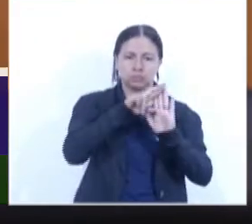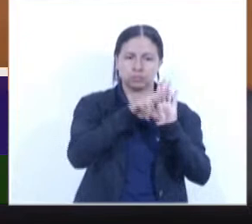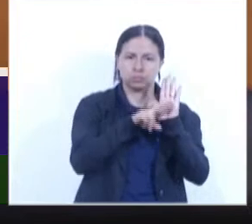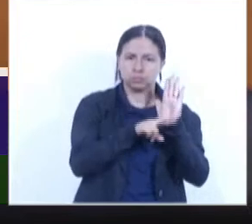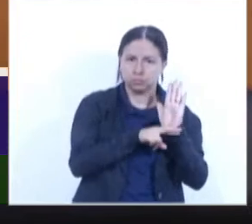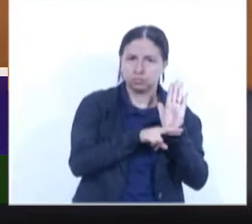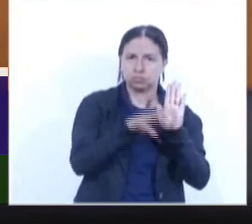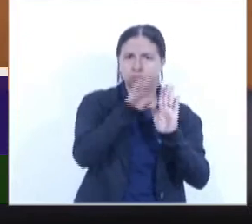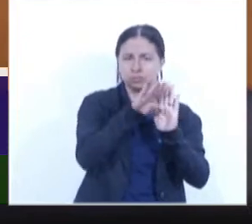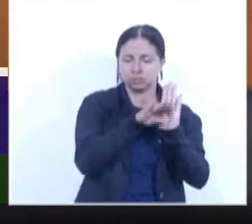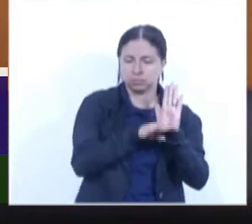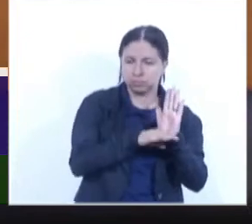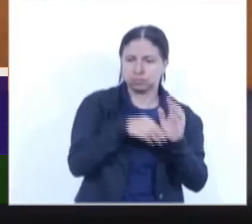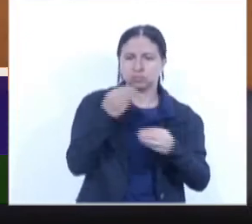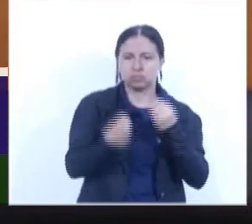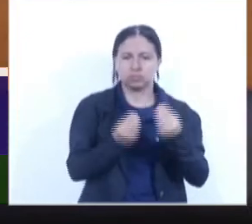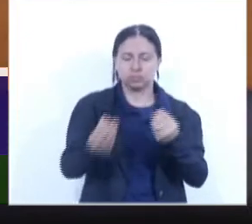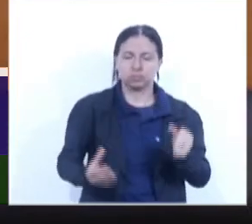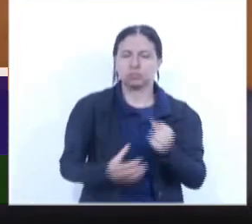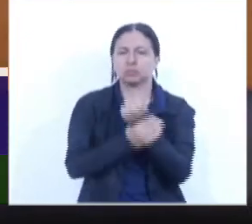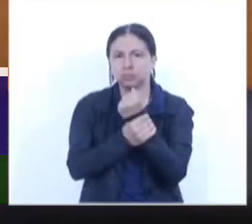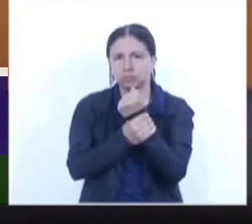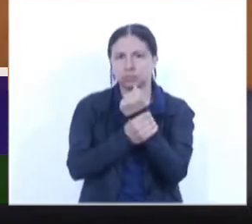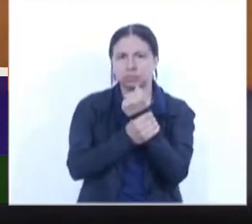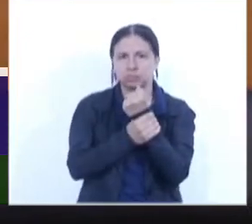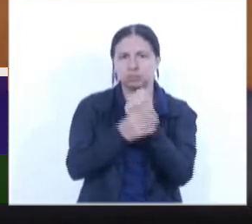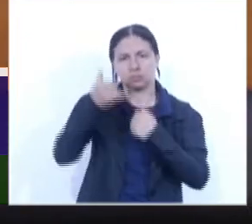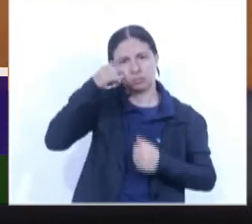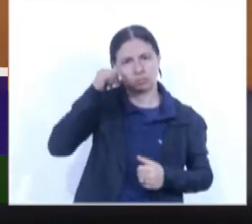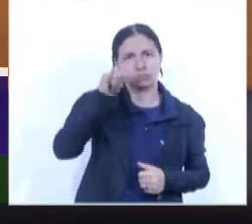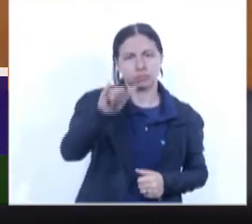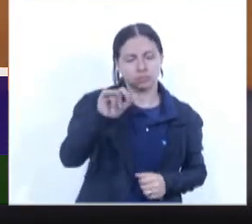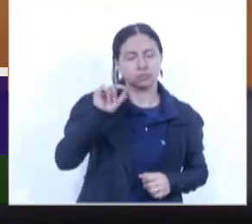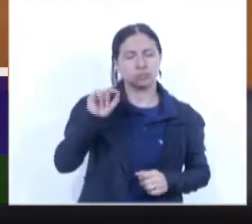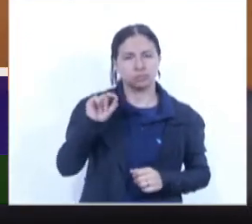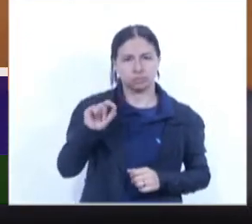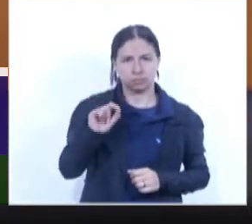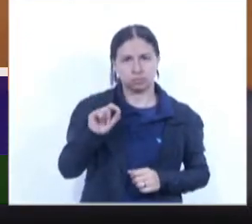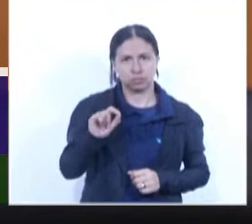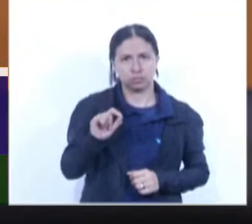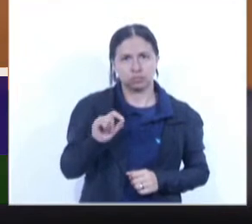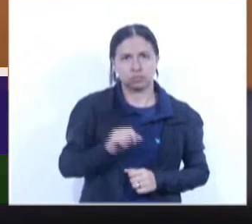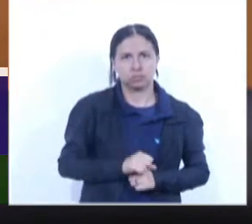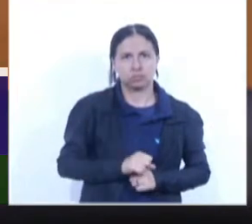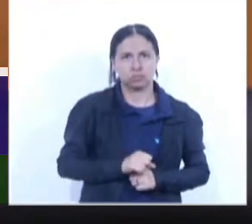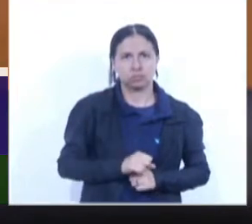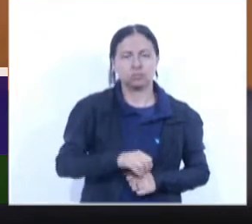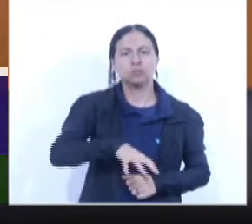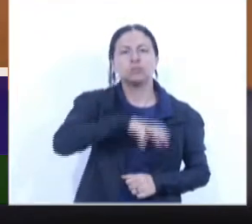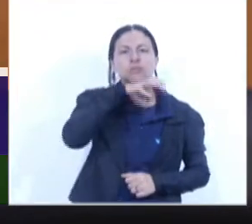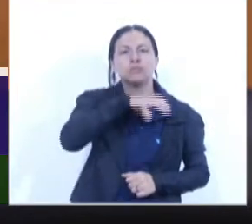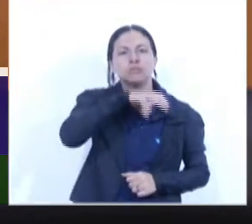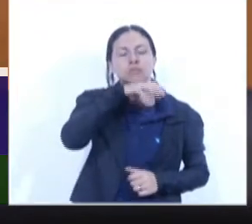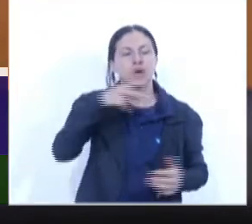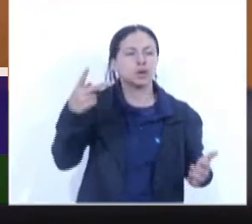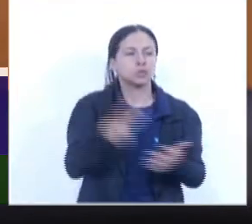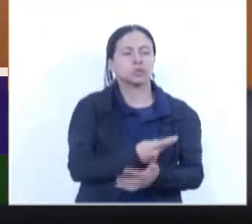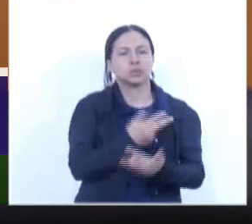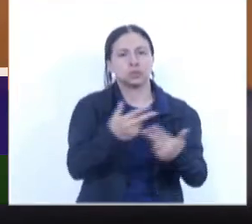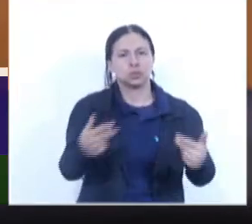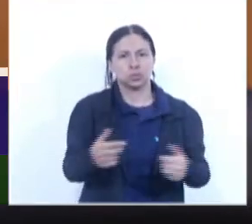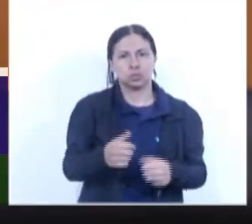de segurança em prevenção a resposta a emergências nos parques municipais estaduais